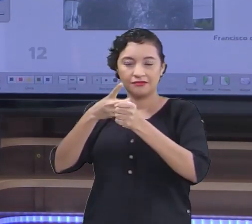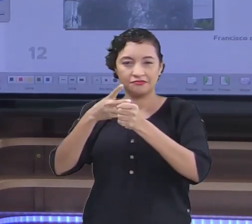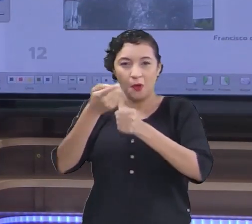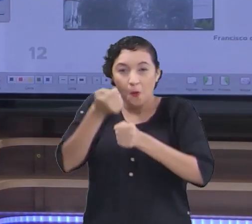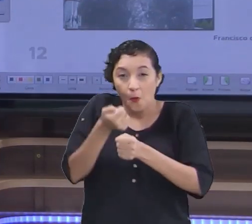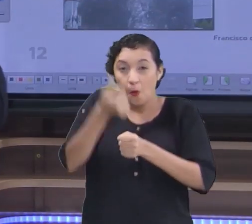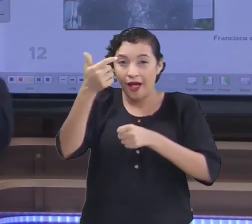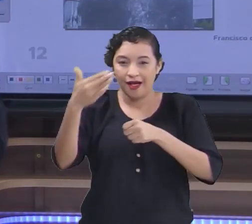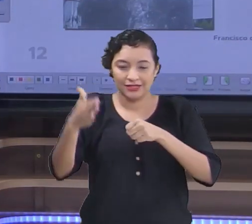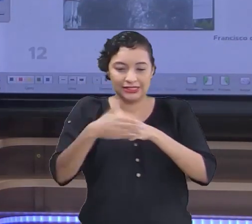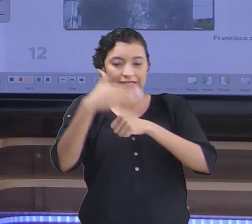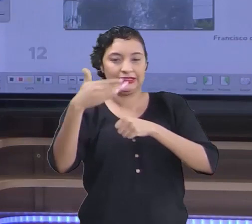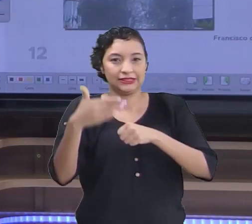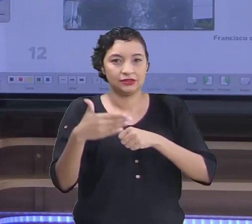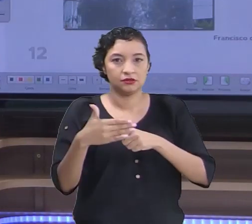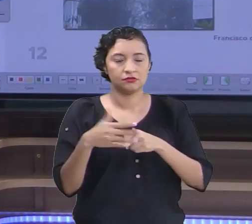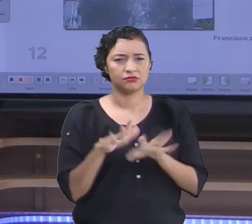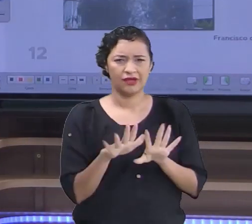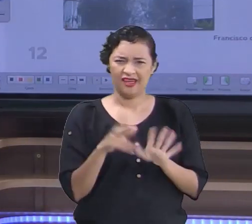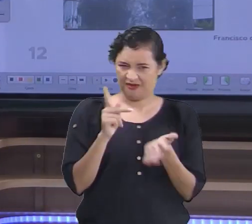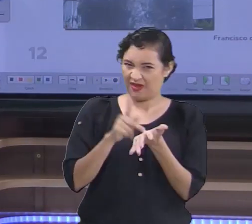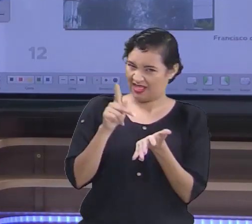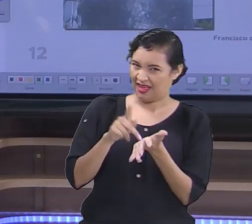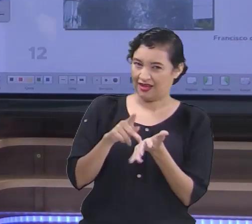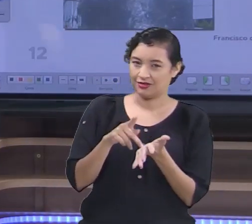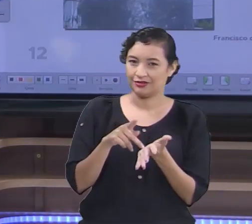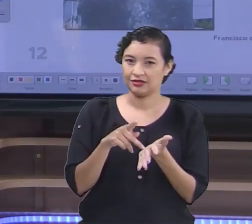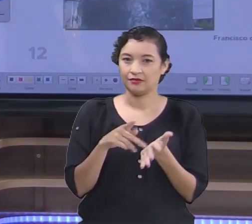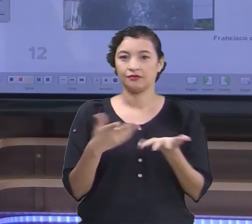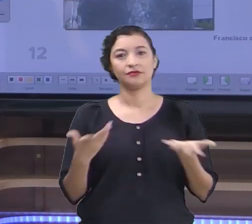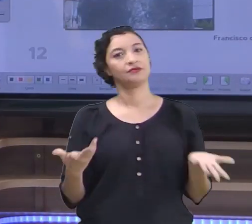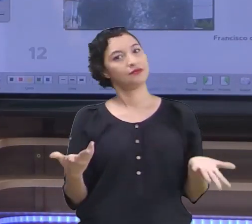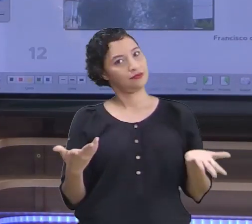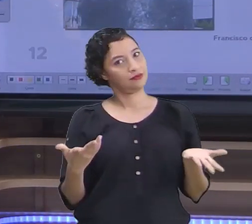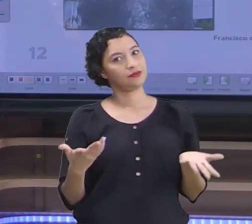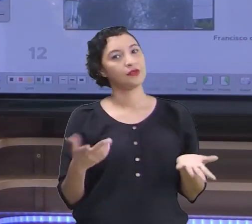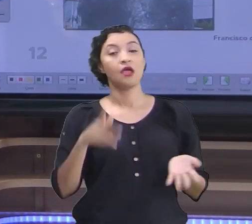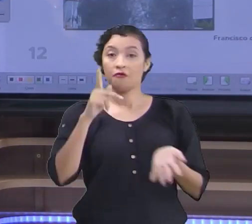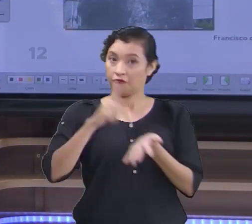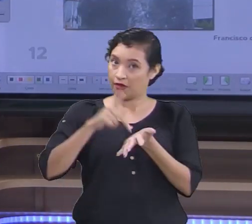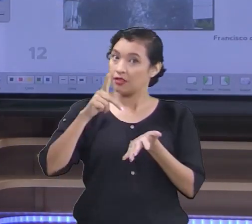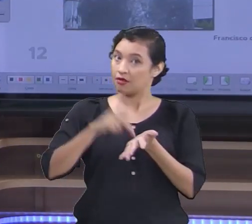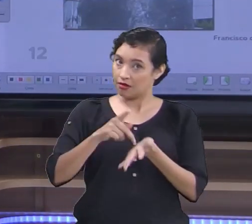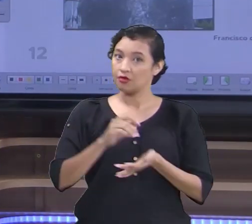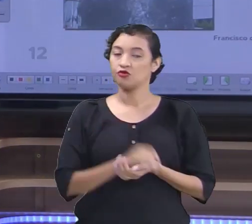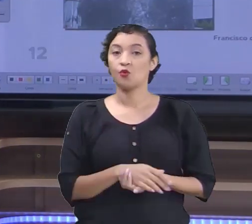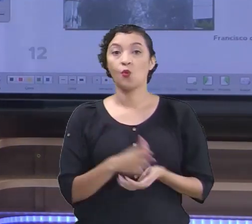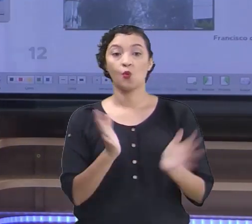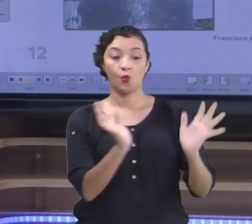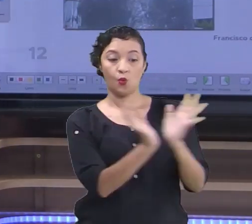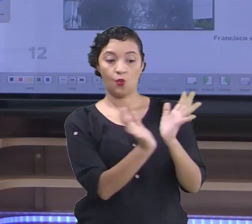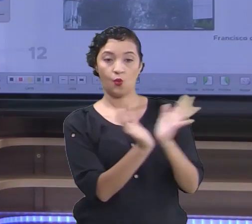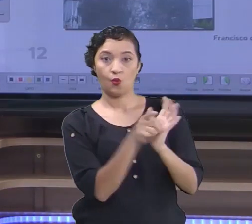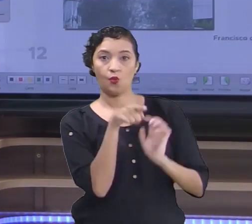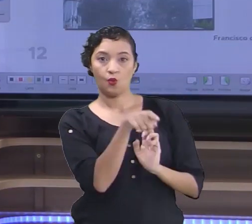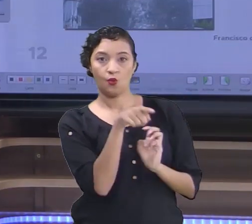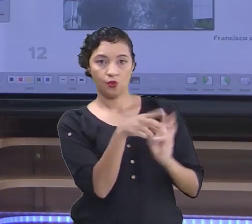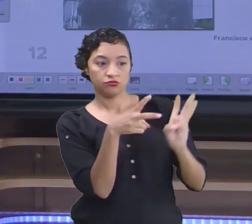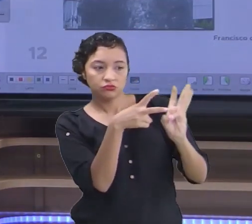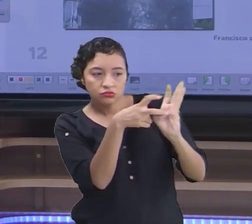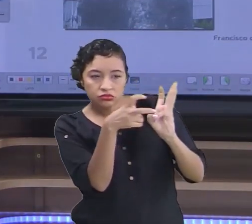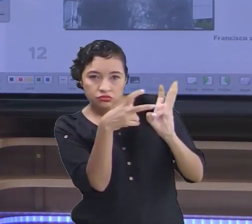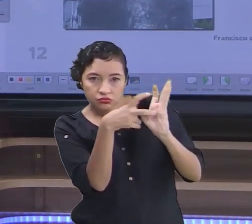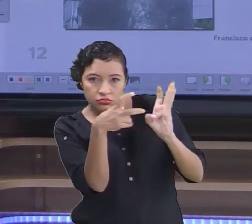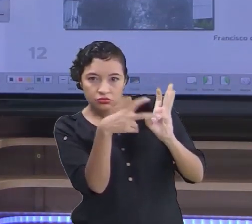né? Mas uma flecha foi lançada. E quem lançou a flecha? Um grupo indígena, que estava aqui pronto,